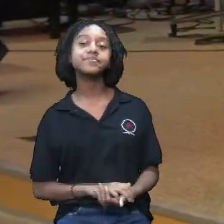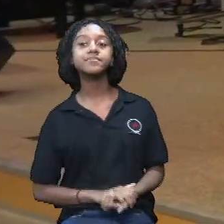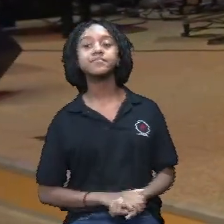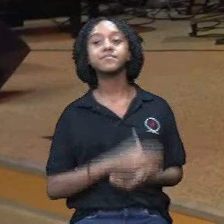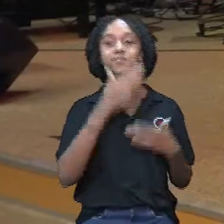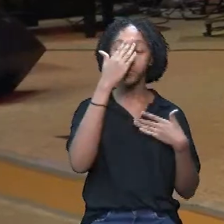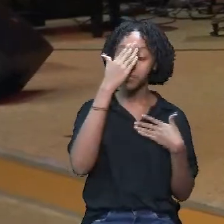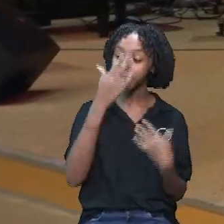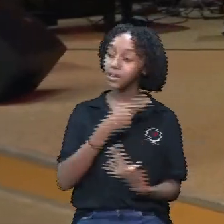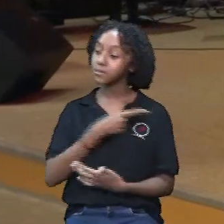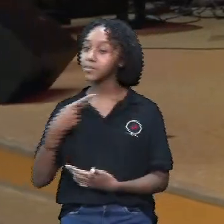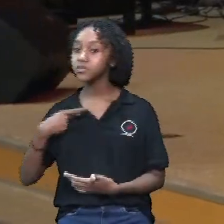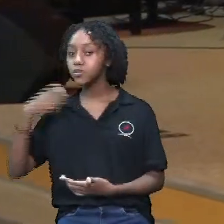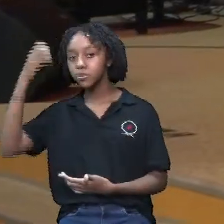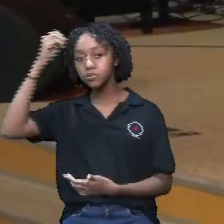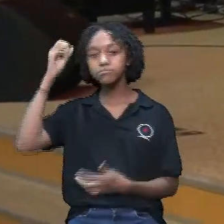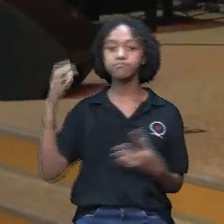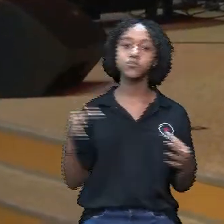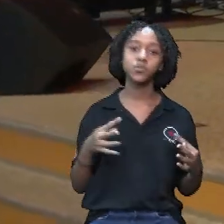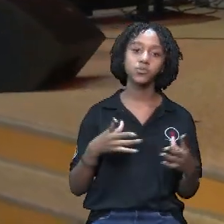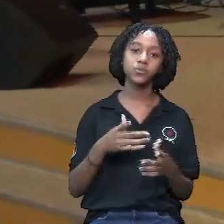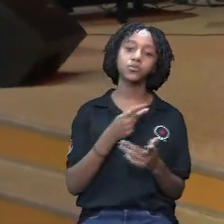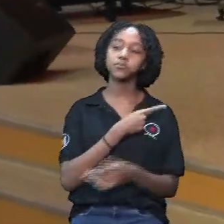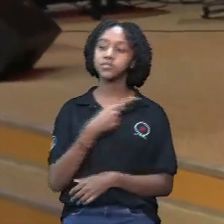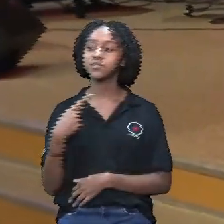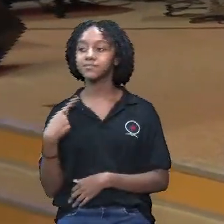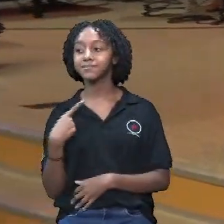Obrigada, pastor Gildo e todos os pastores.